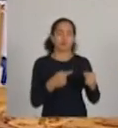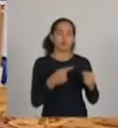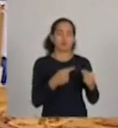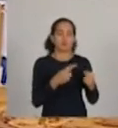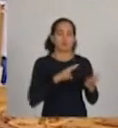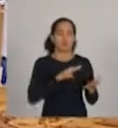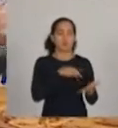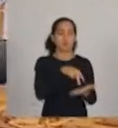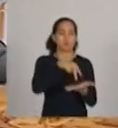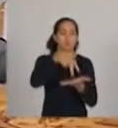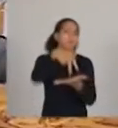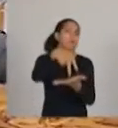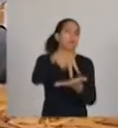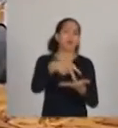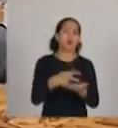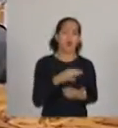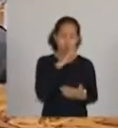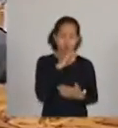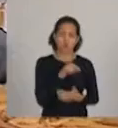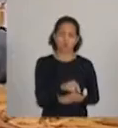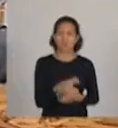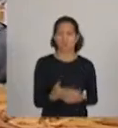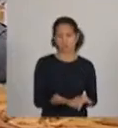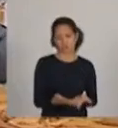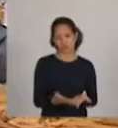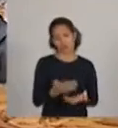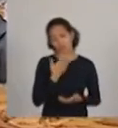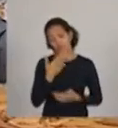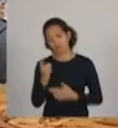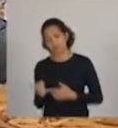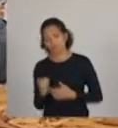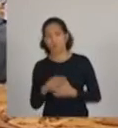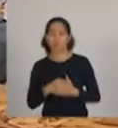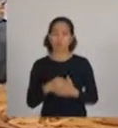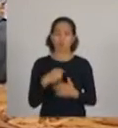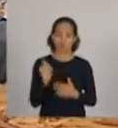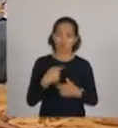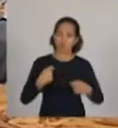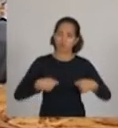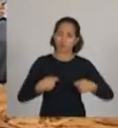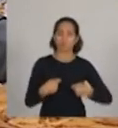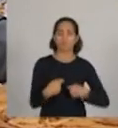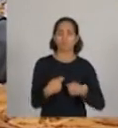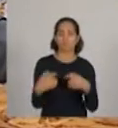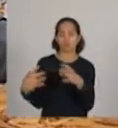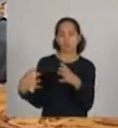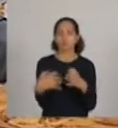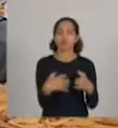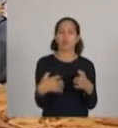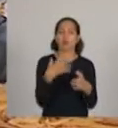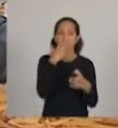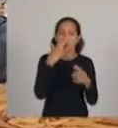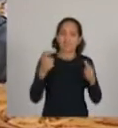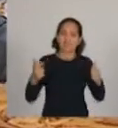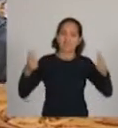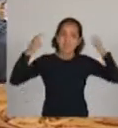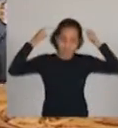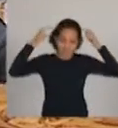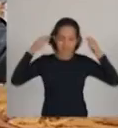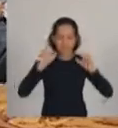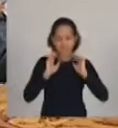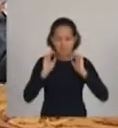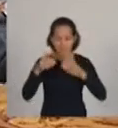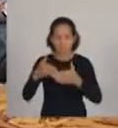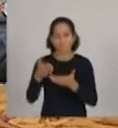ruim, porque nós precisamos ter uma briga santa, uma briga em favor